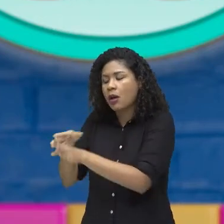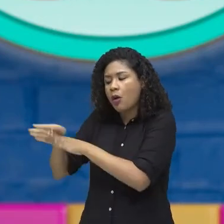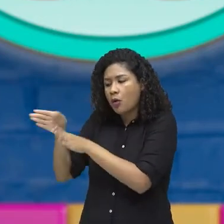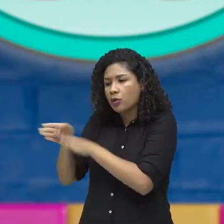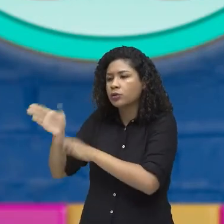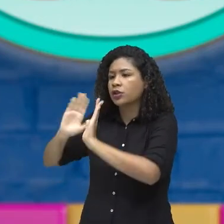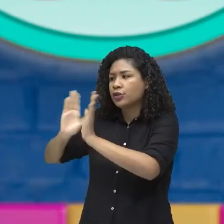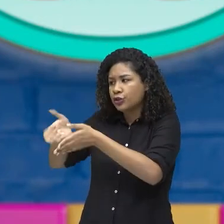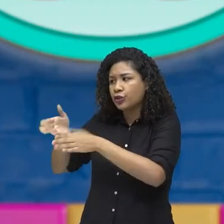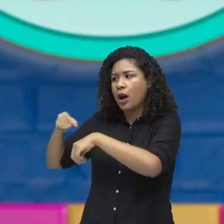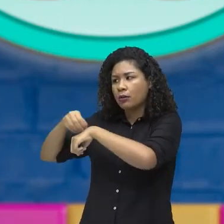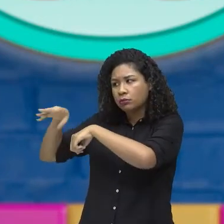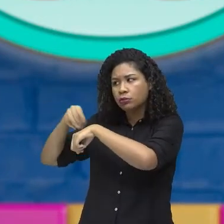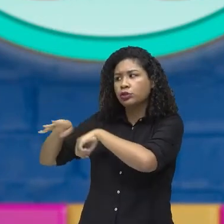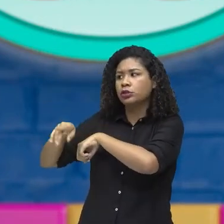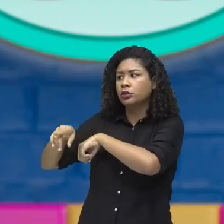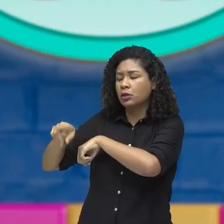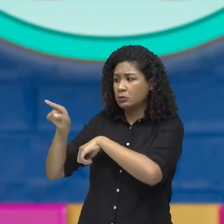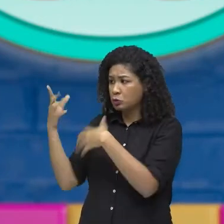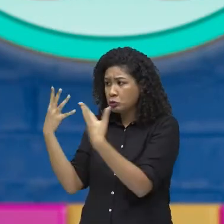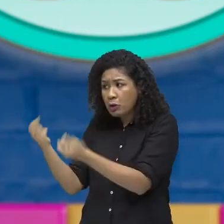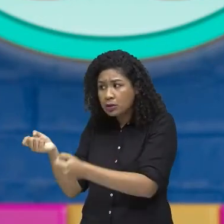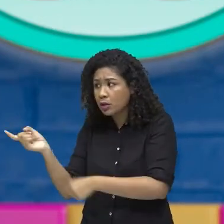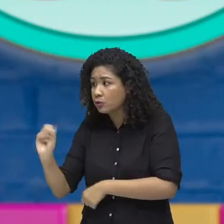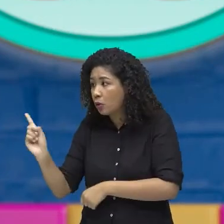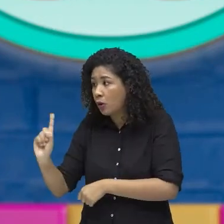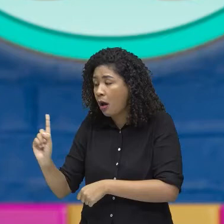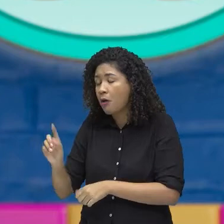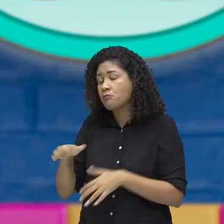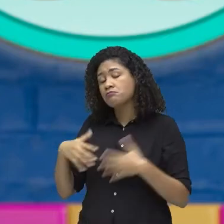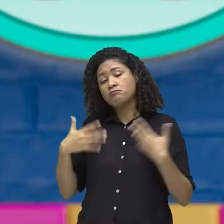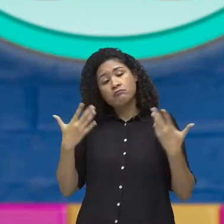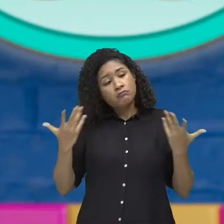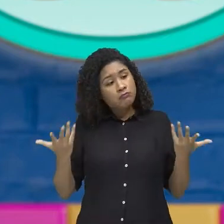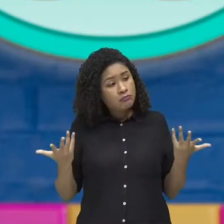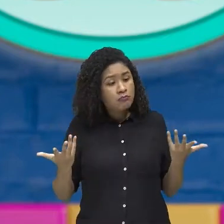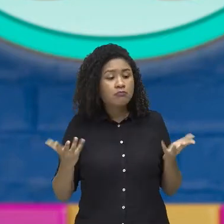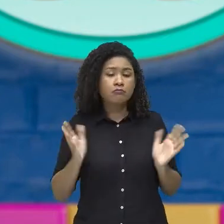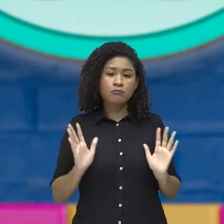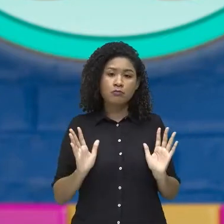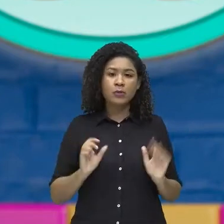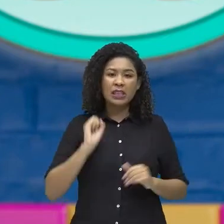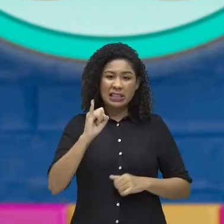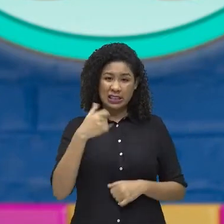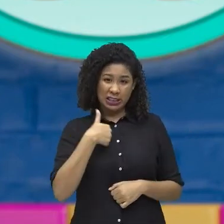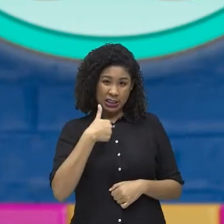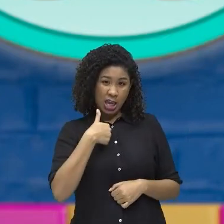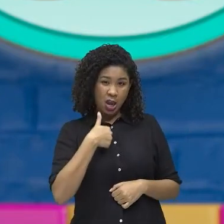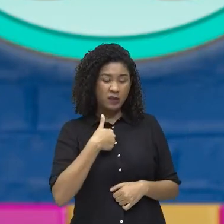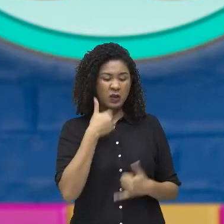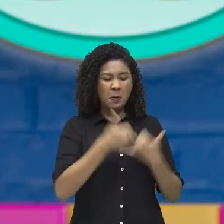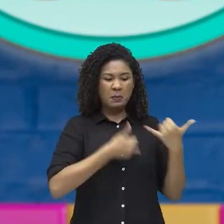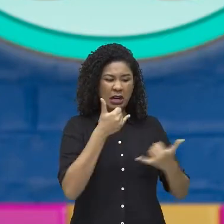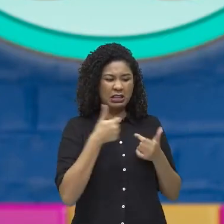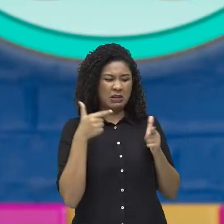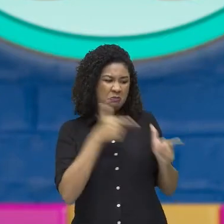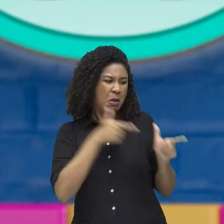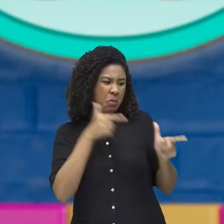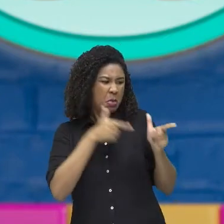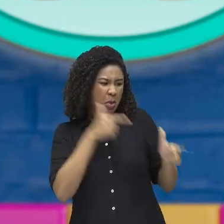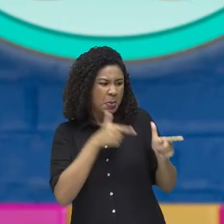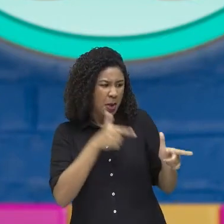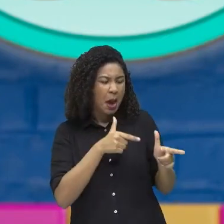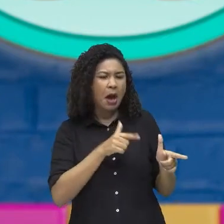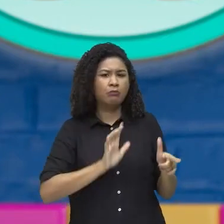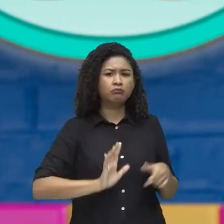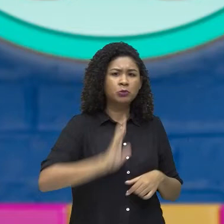ela precisa ter comigo também. Se sou eu quem faz alguma coisa, né, que afeta, que machuca, alguma brincadeira pesada, alguma